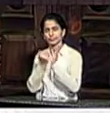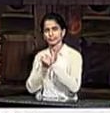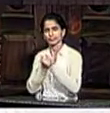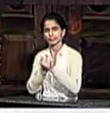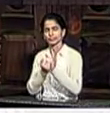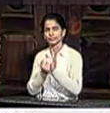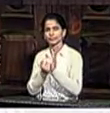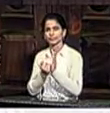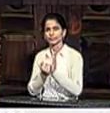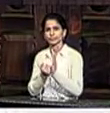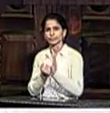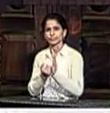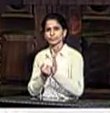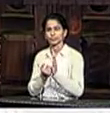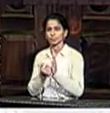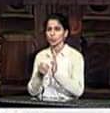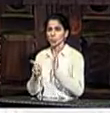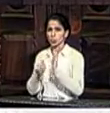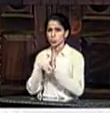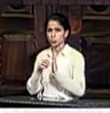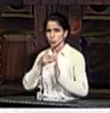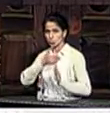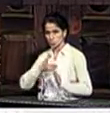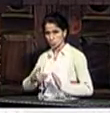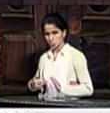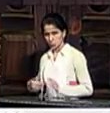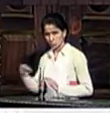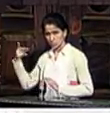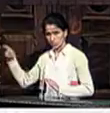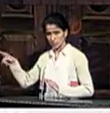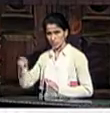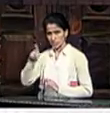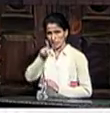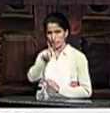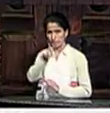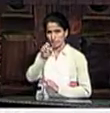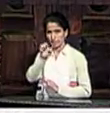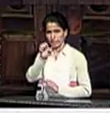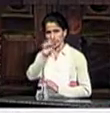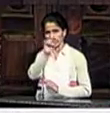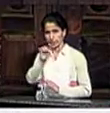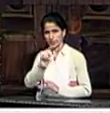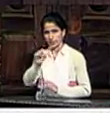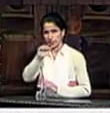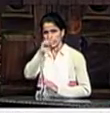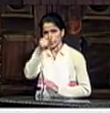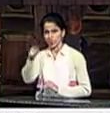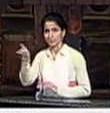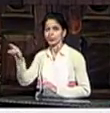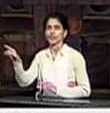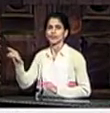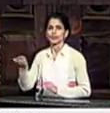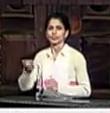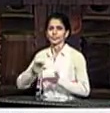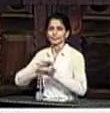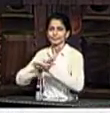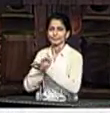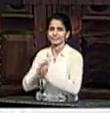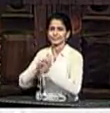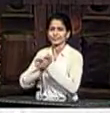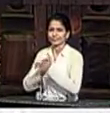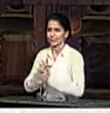trazidas a essa casa pelo Executivo, pelo governador Pezão, que sacrifica de uma